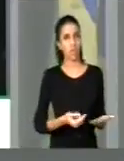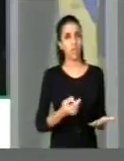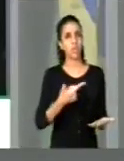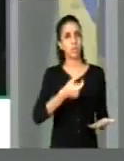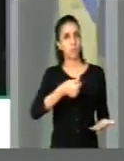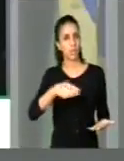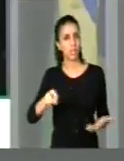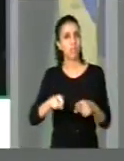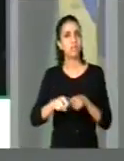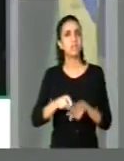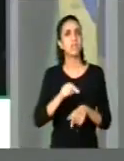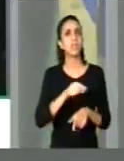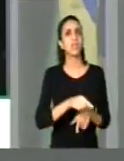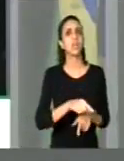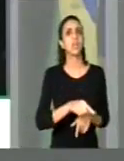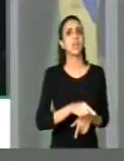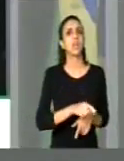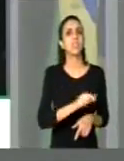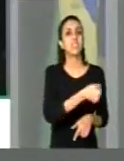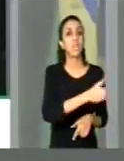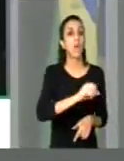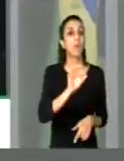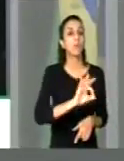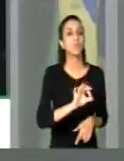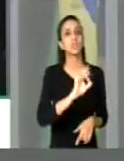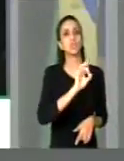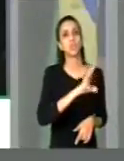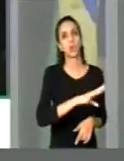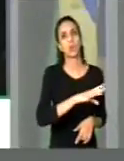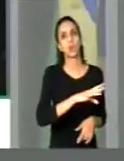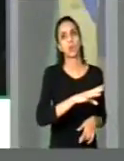2015, são sindicalizados, isto é,